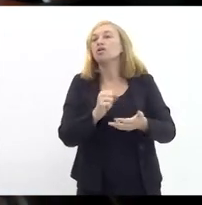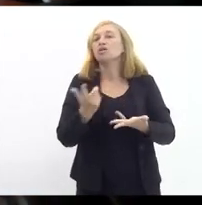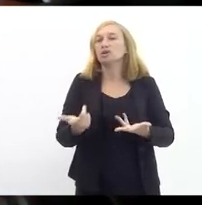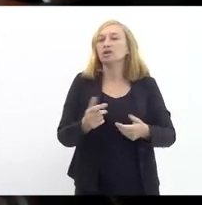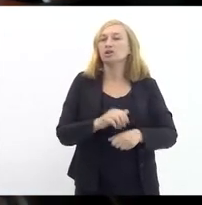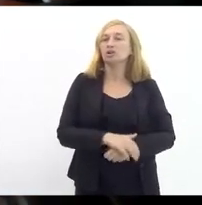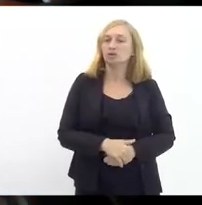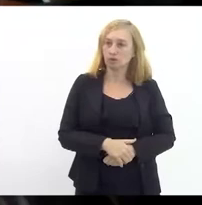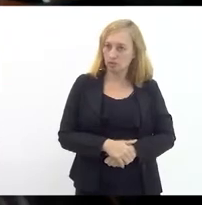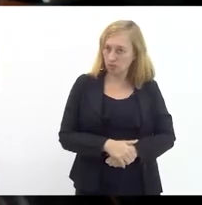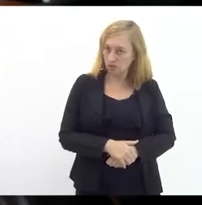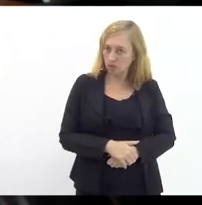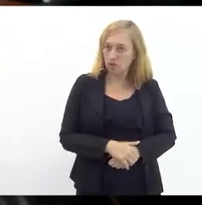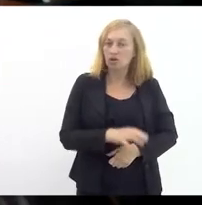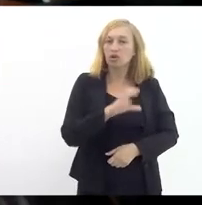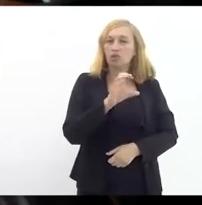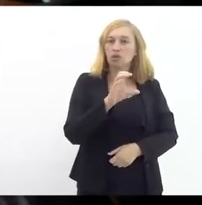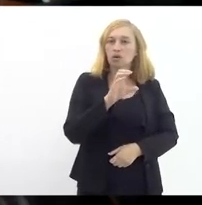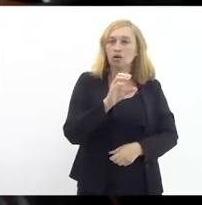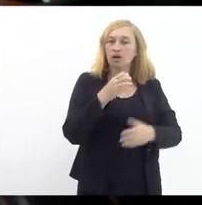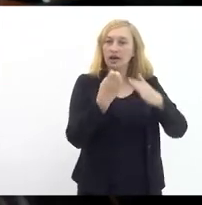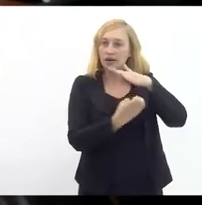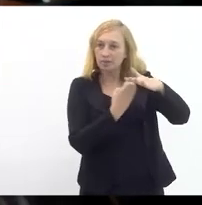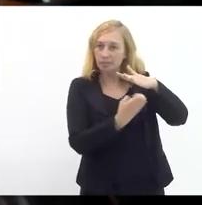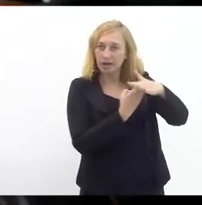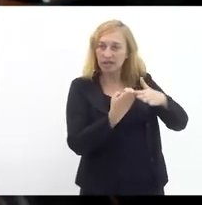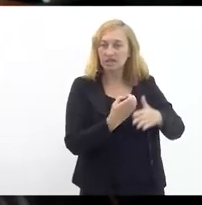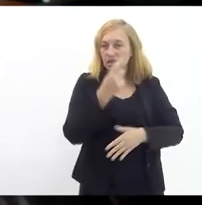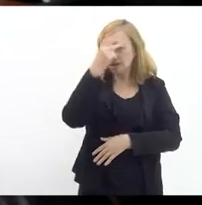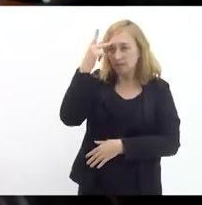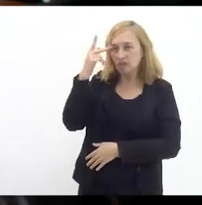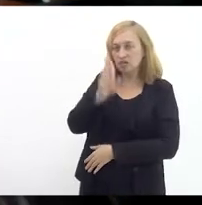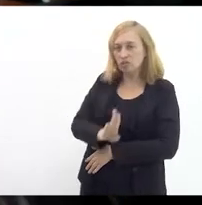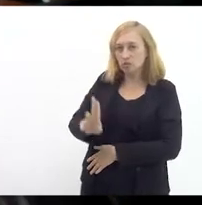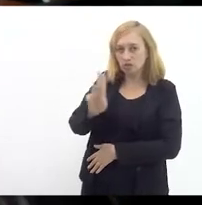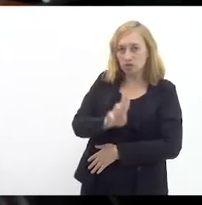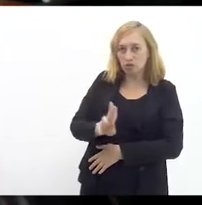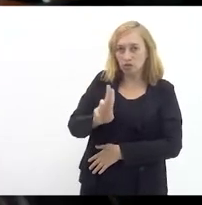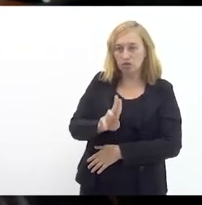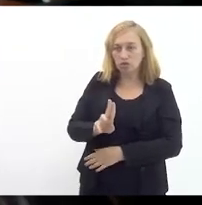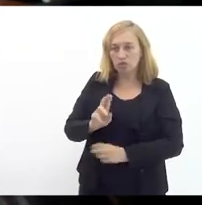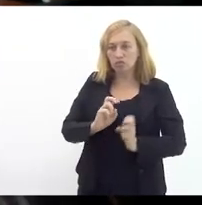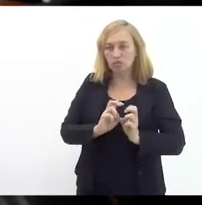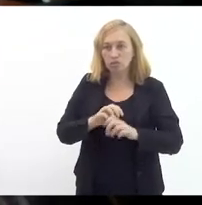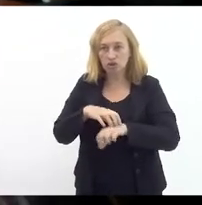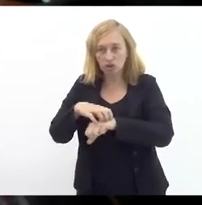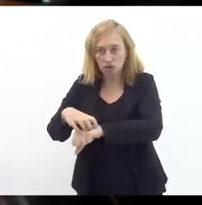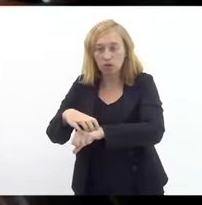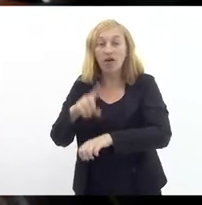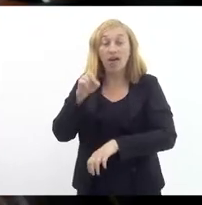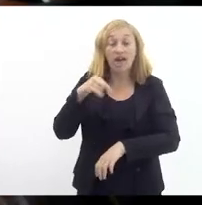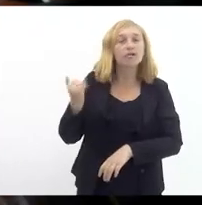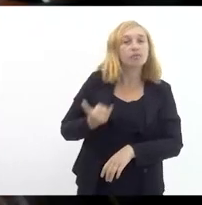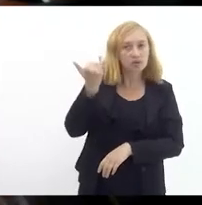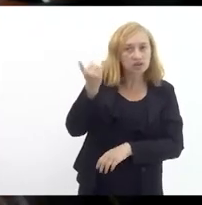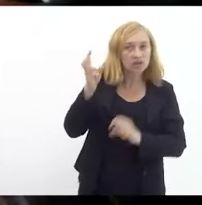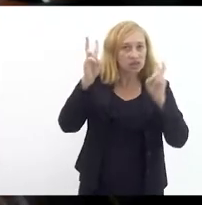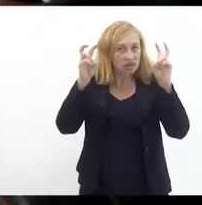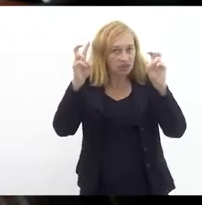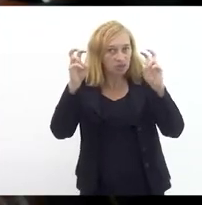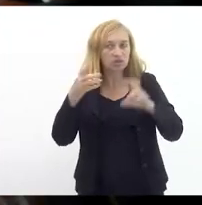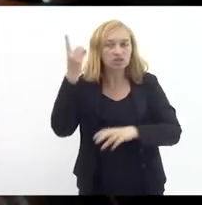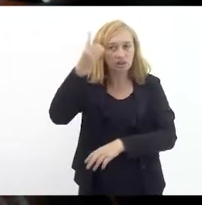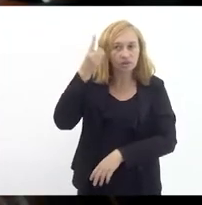concedente, o concessionário e o usuário. Então, acho que é importante essa questão que o deputado